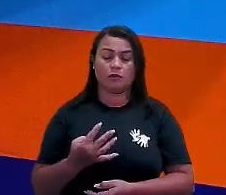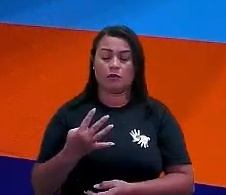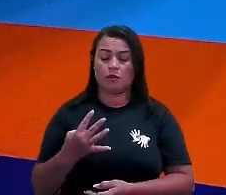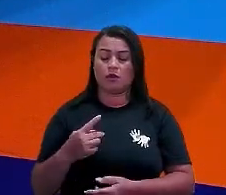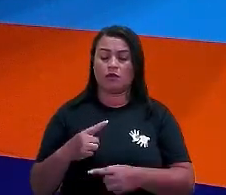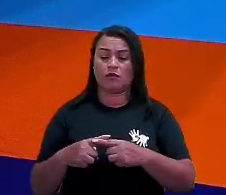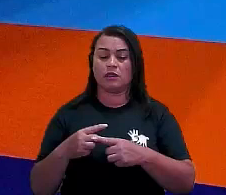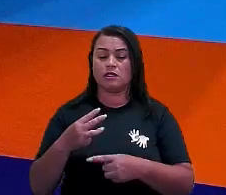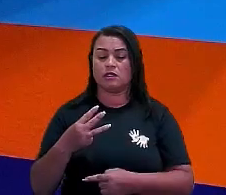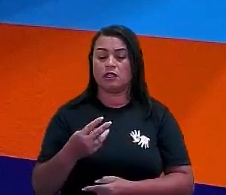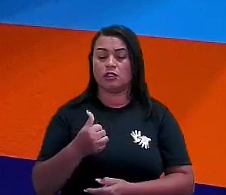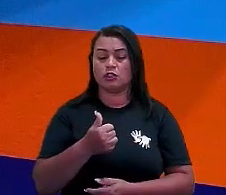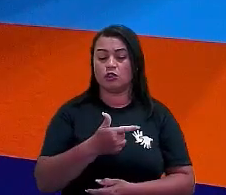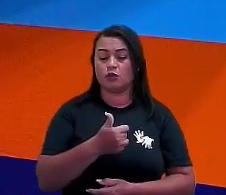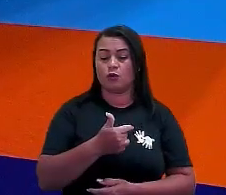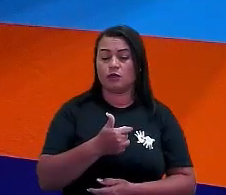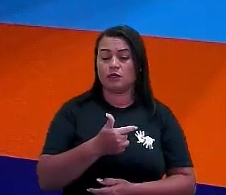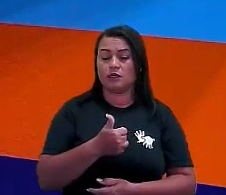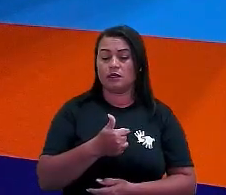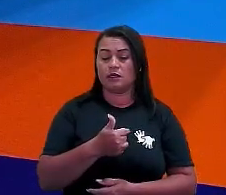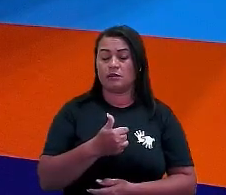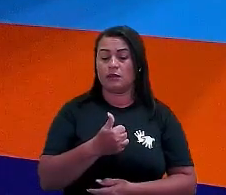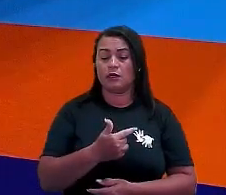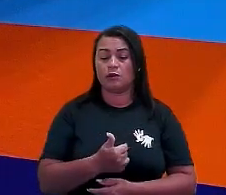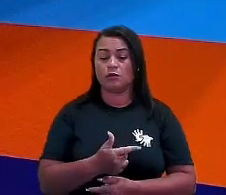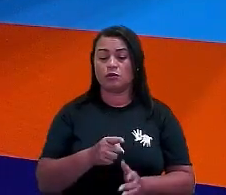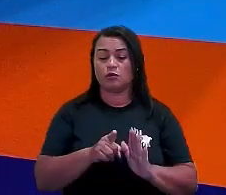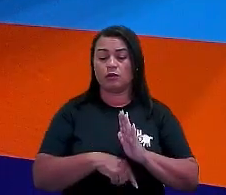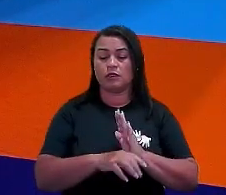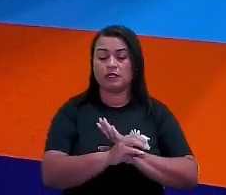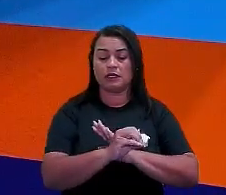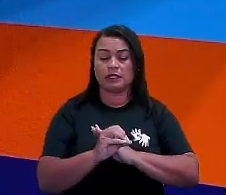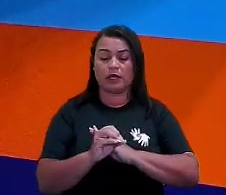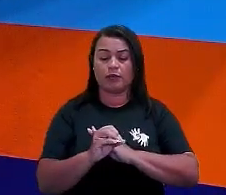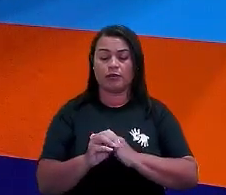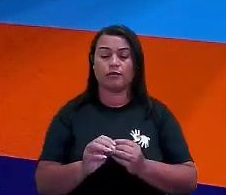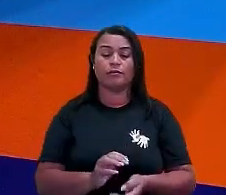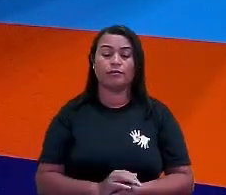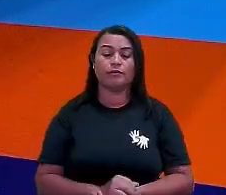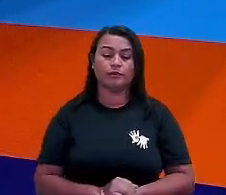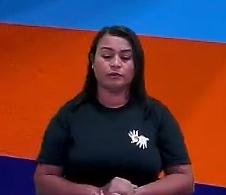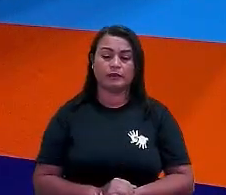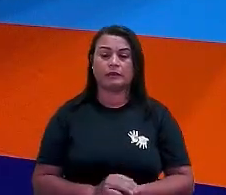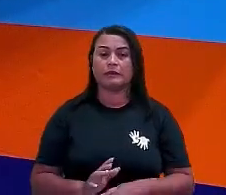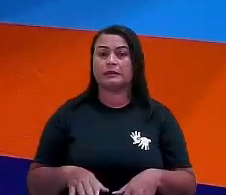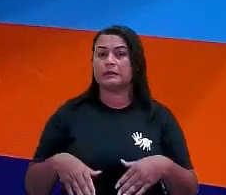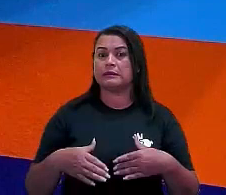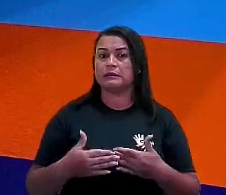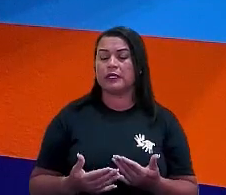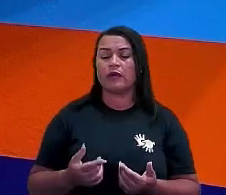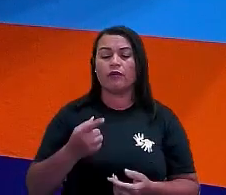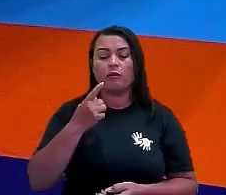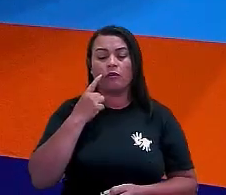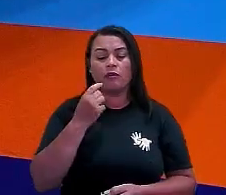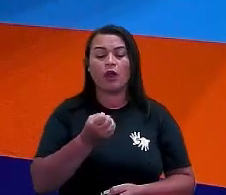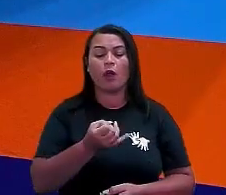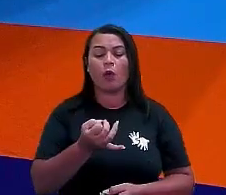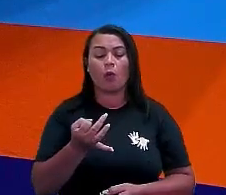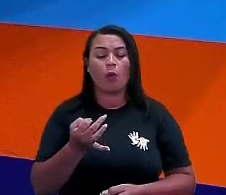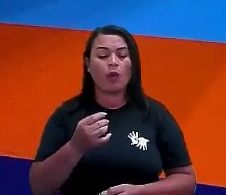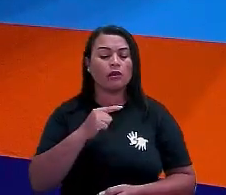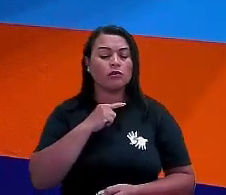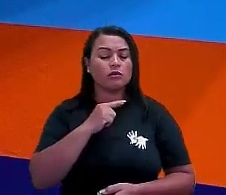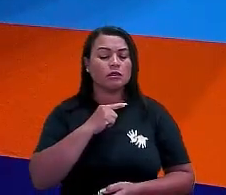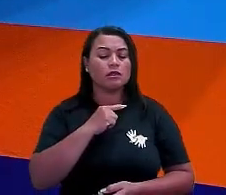vezes 3, 12. 12 menos 12, 0. Então, aí, ó, quanto foi que sobraram?